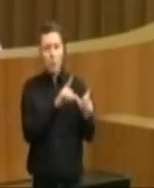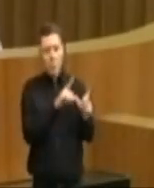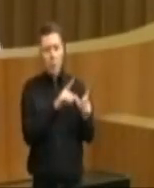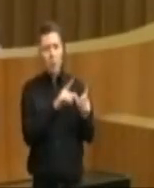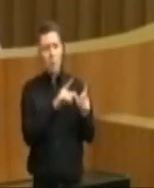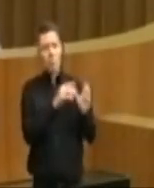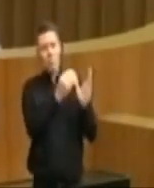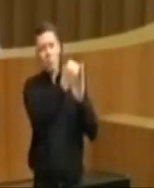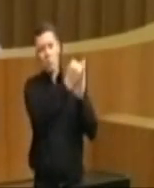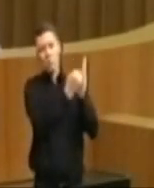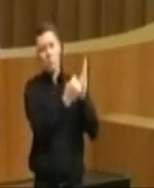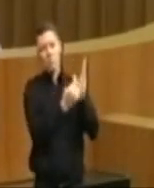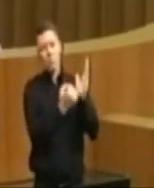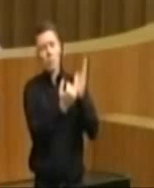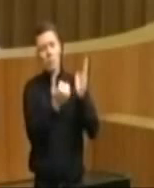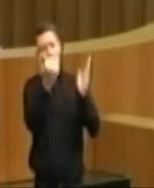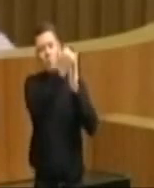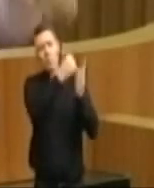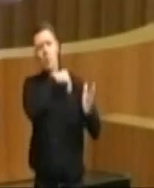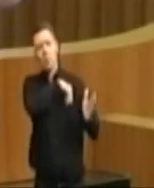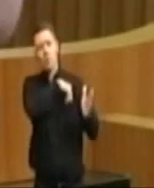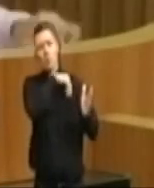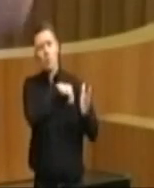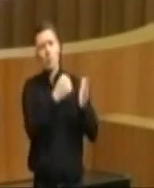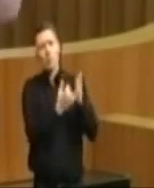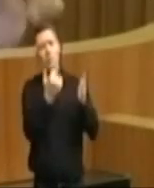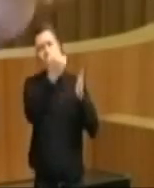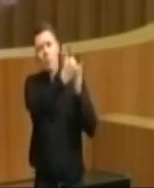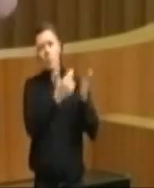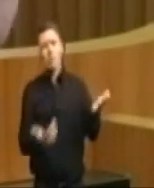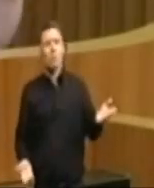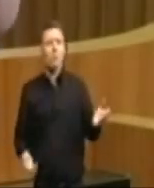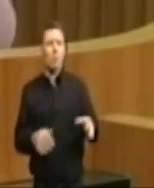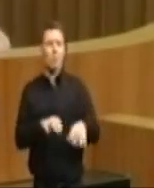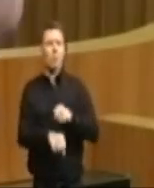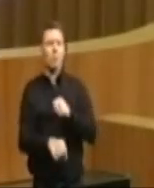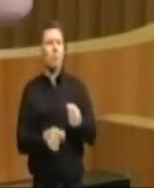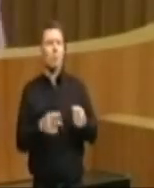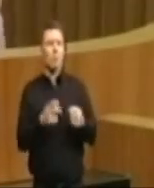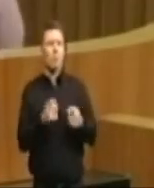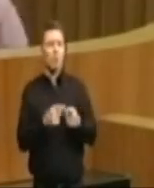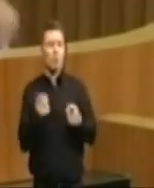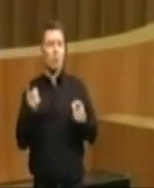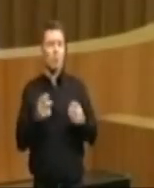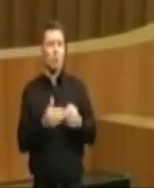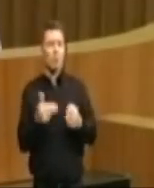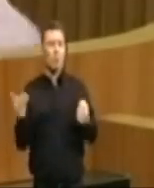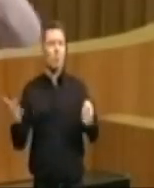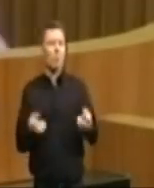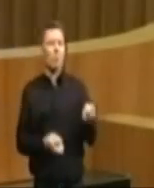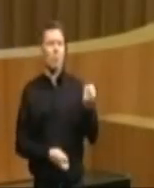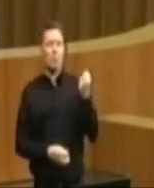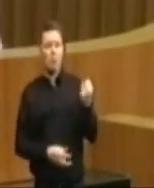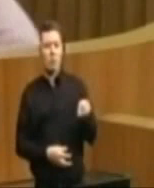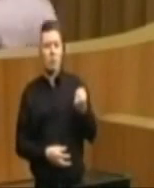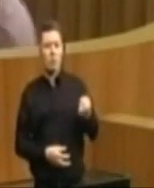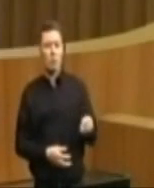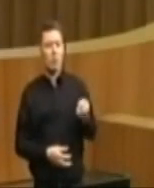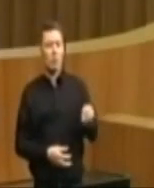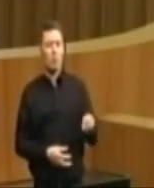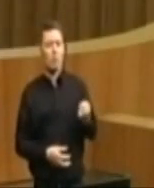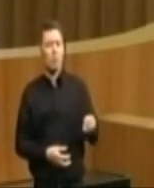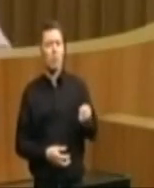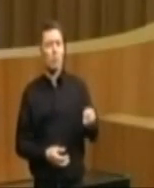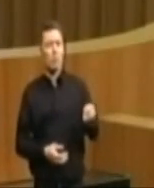a promoção vertical, que é aquela que se dá quando o professor tem um título de mestrado e doutorado. É muita mesquinharia, muita. É